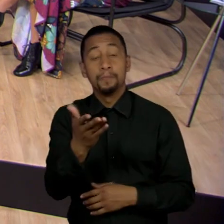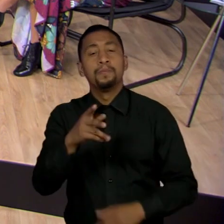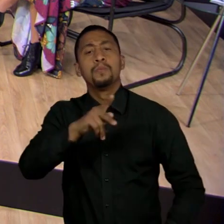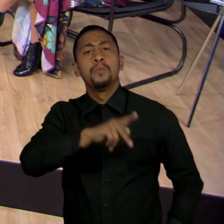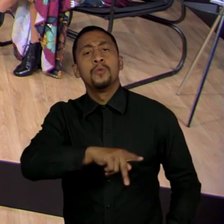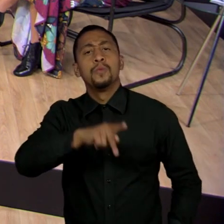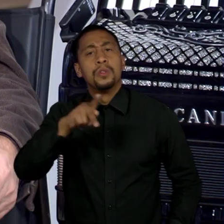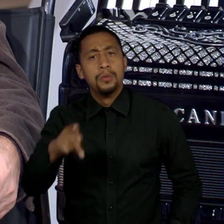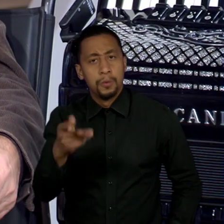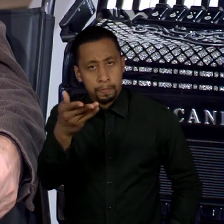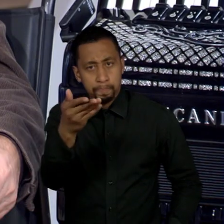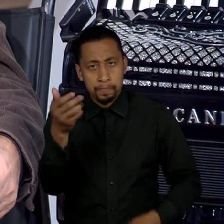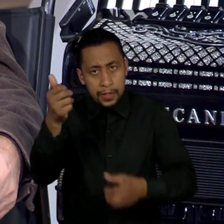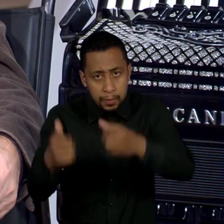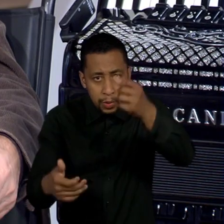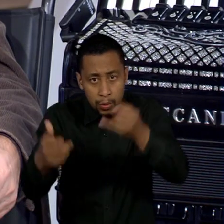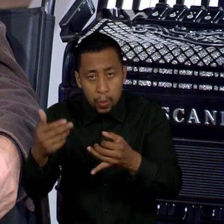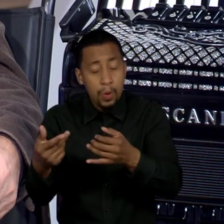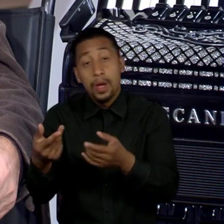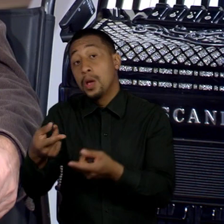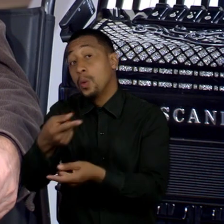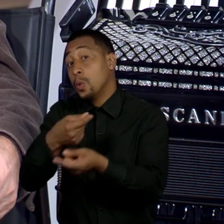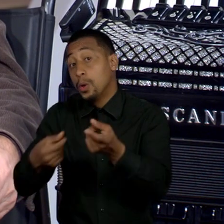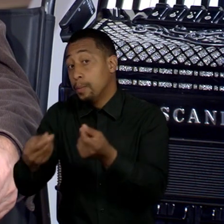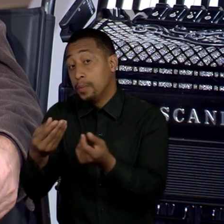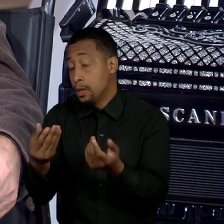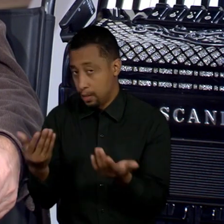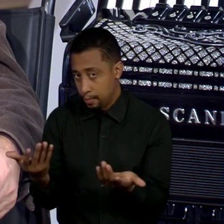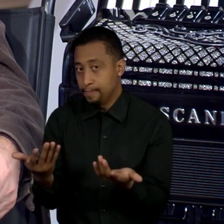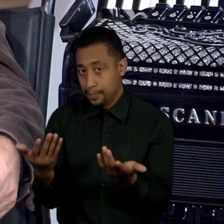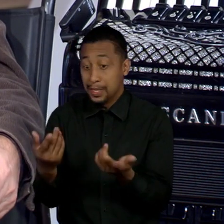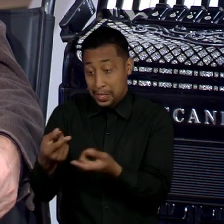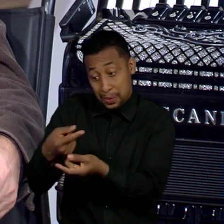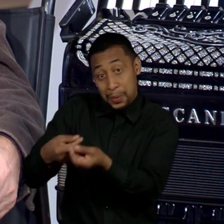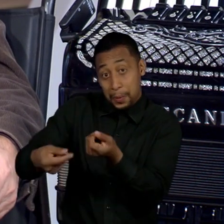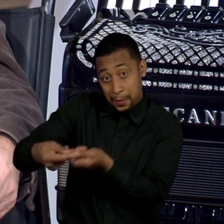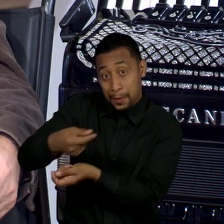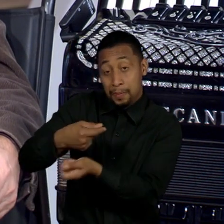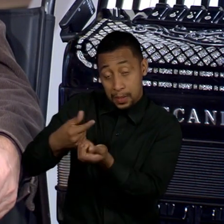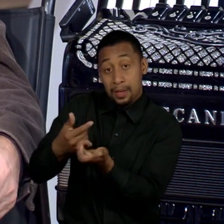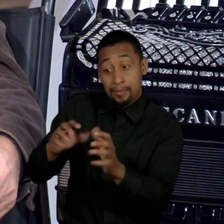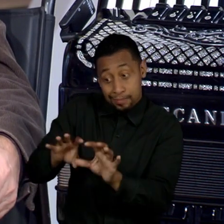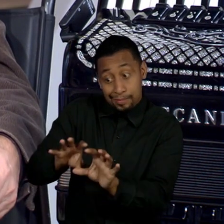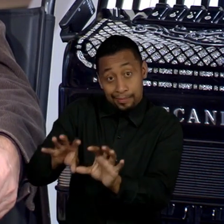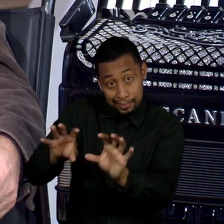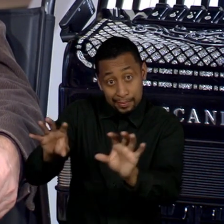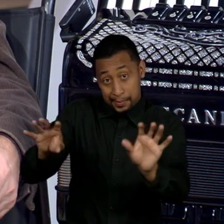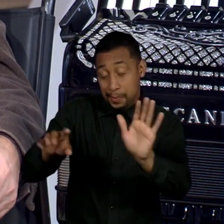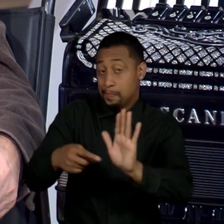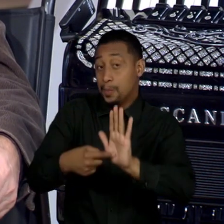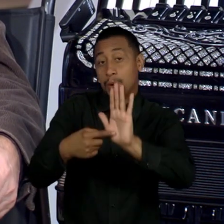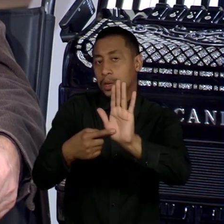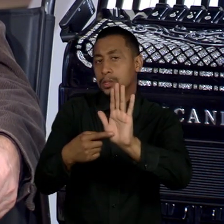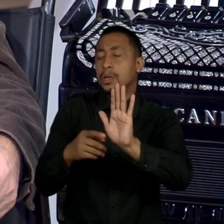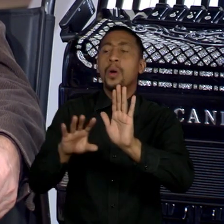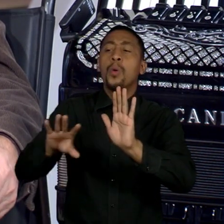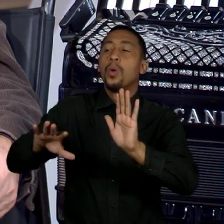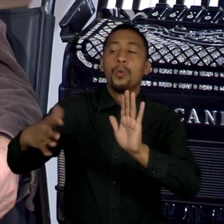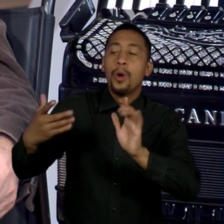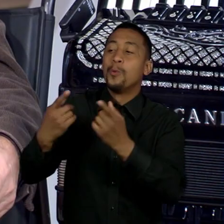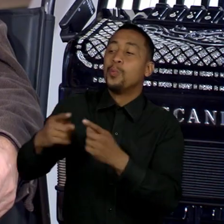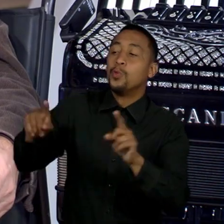grande ator nessa história do forró é o mercado, né? O mercado determina o que tem que falar, o que tem que tocar,